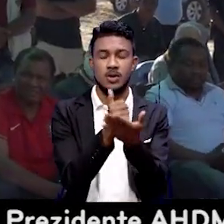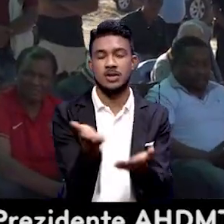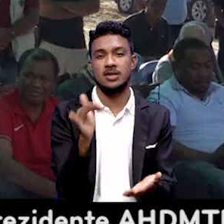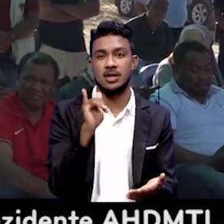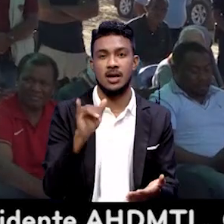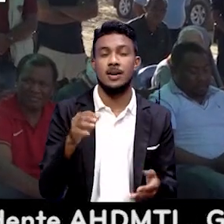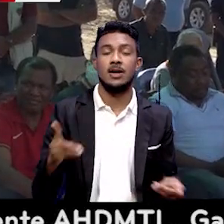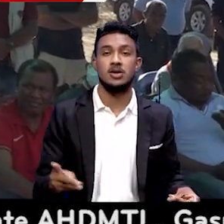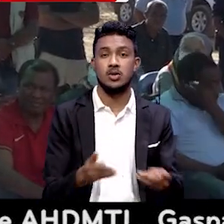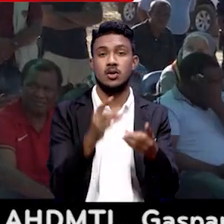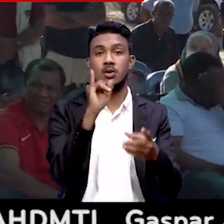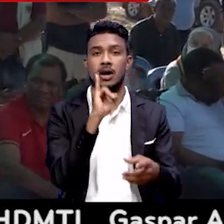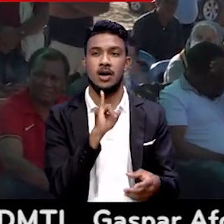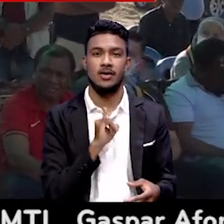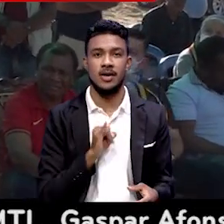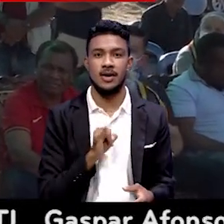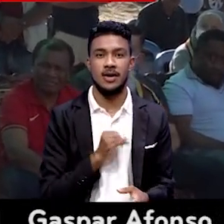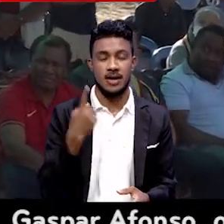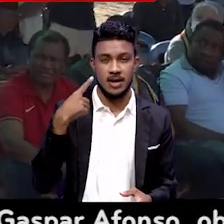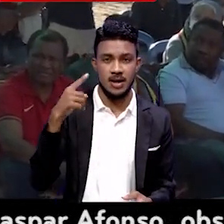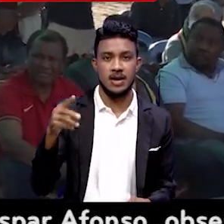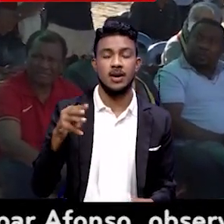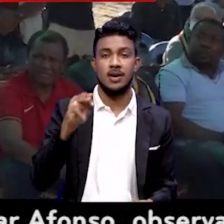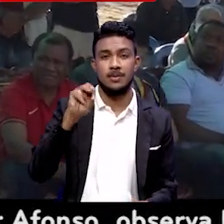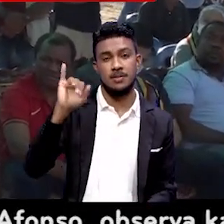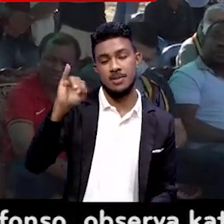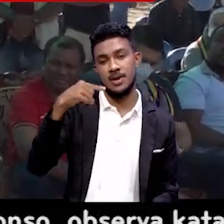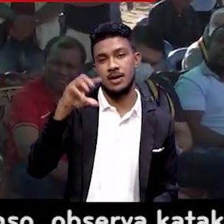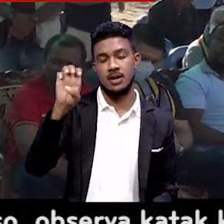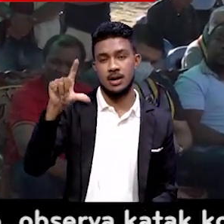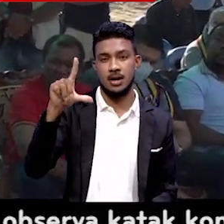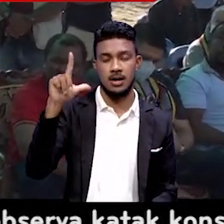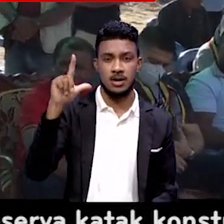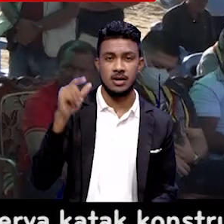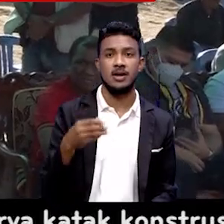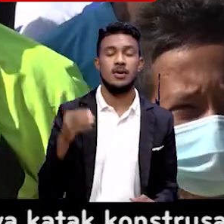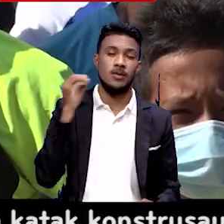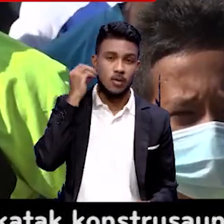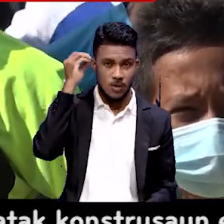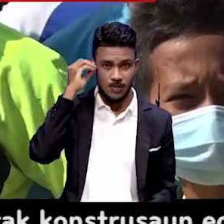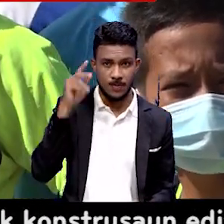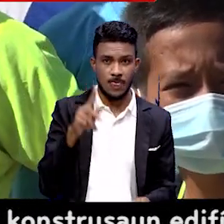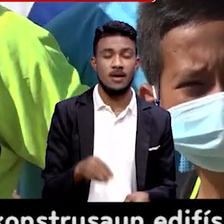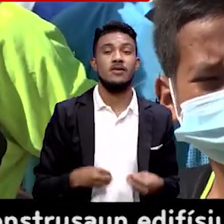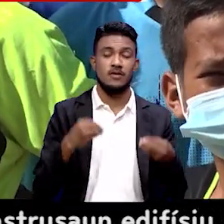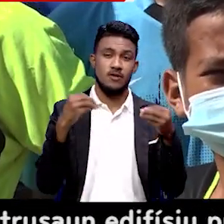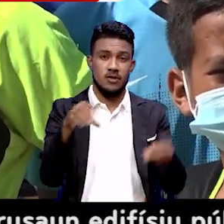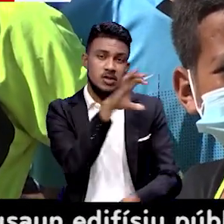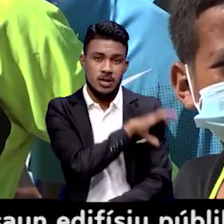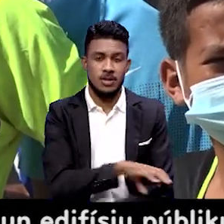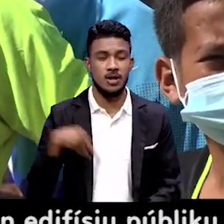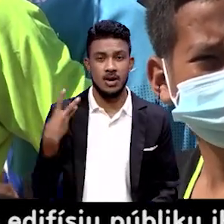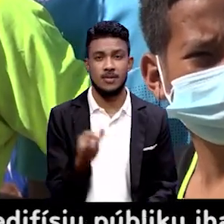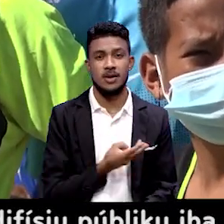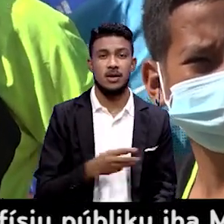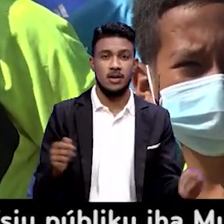a Raja Miguel Leuma, roco passo saleu a mim, for segurança para mim. Por início